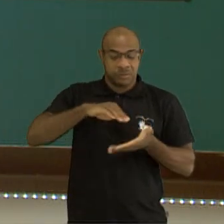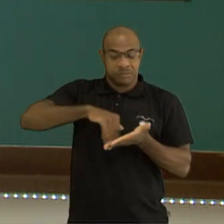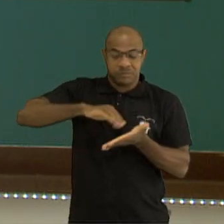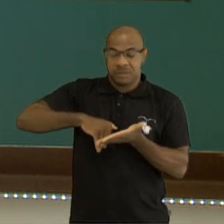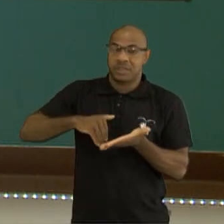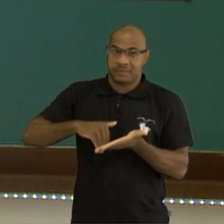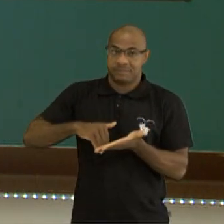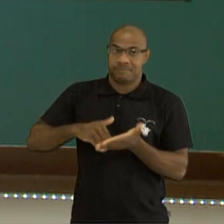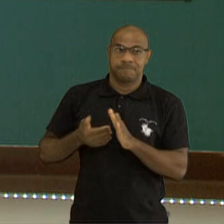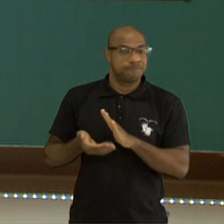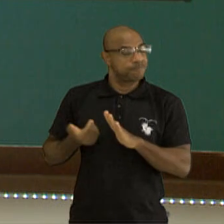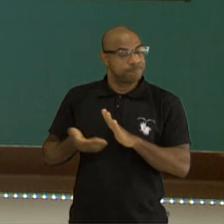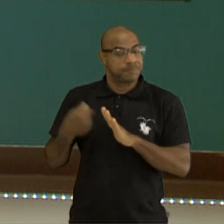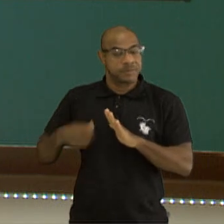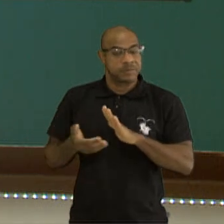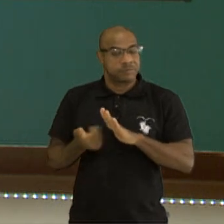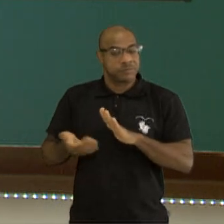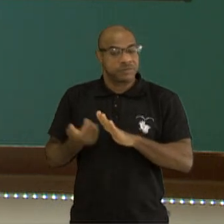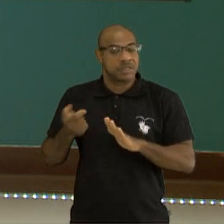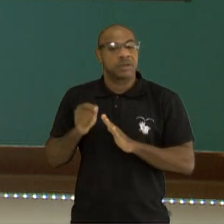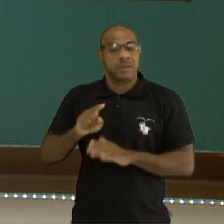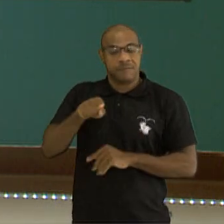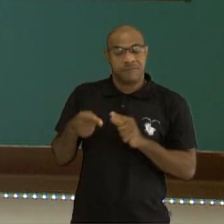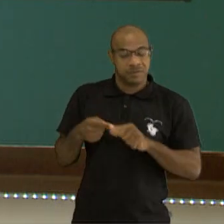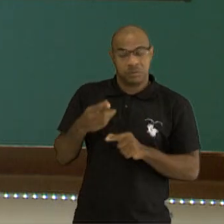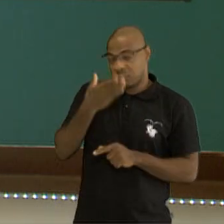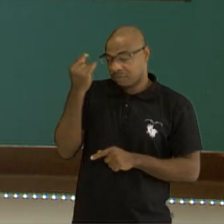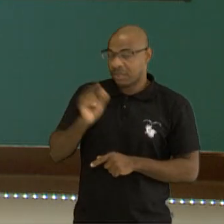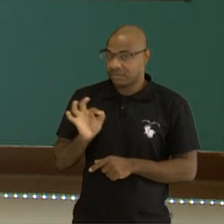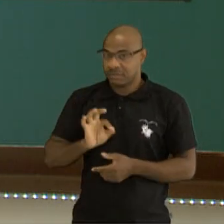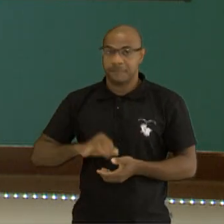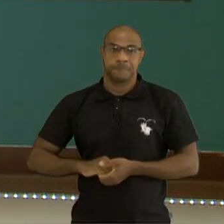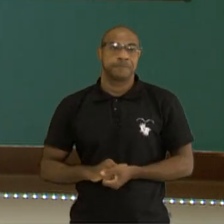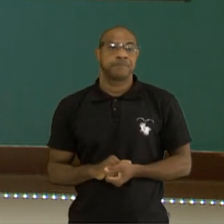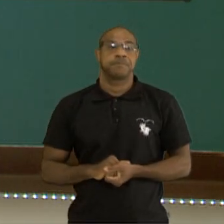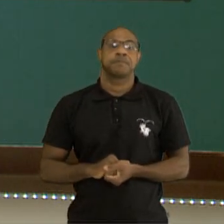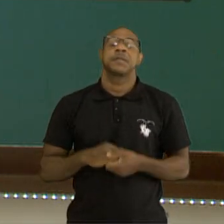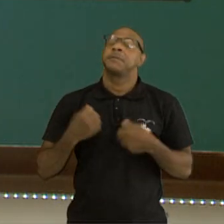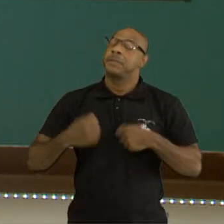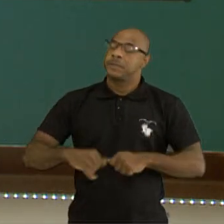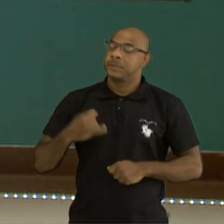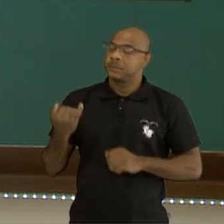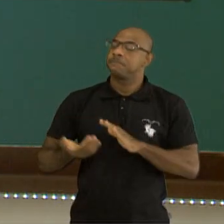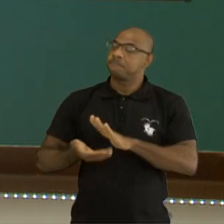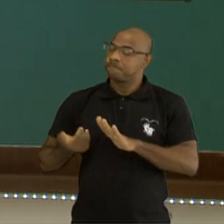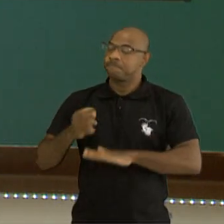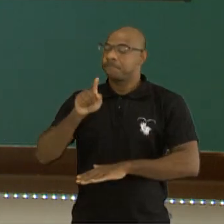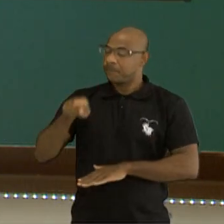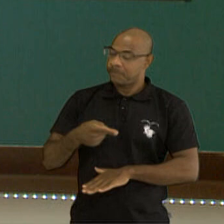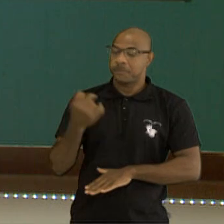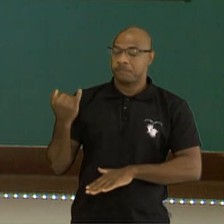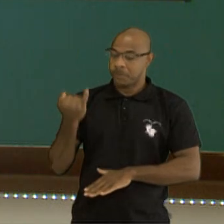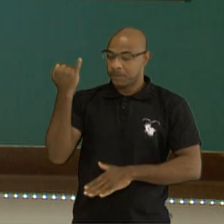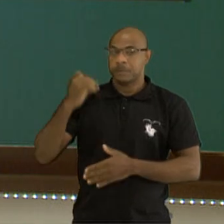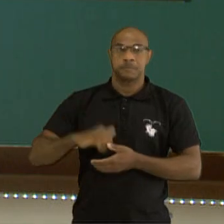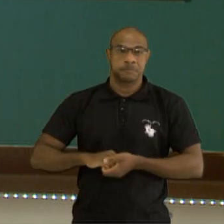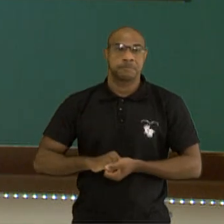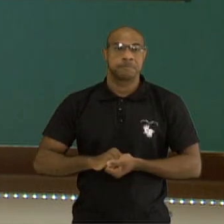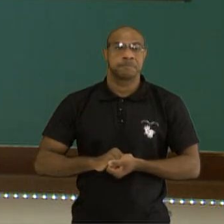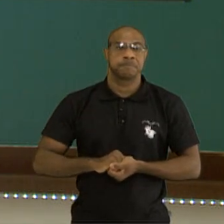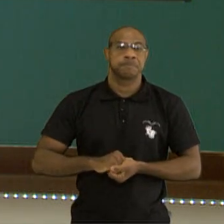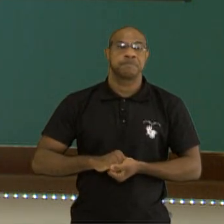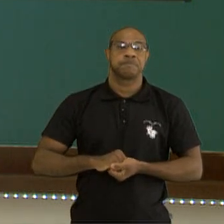você jogar a frase do if lá para depois, você precisa tirar a vírgula da frase então.